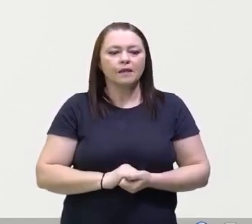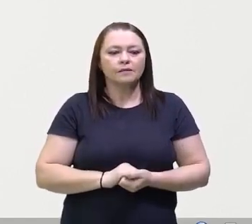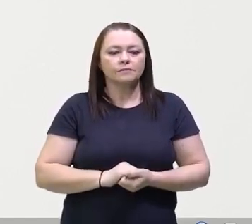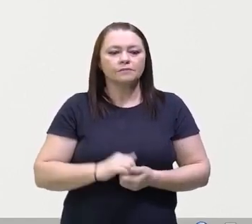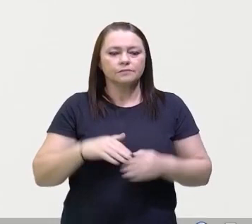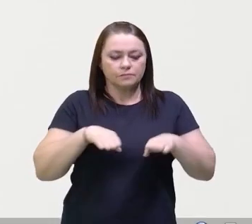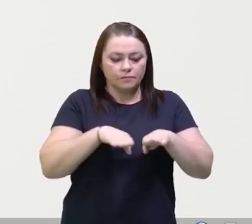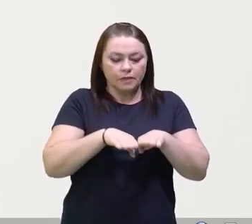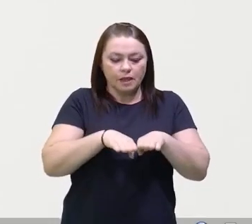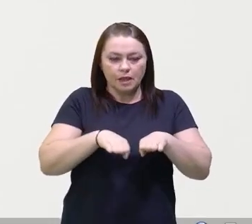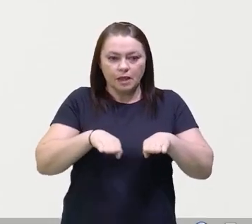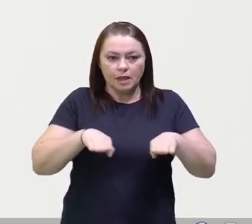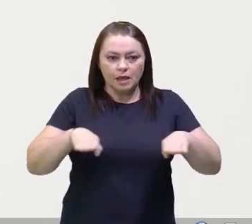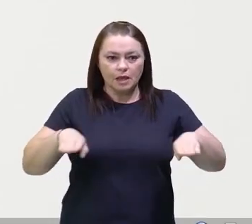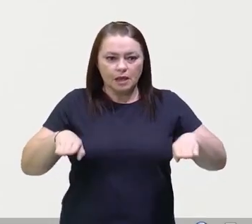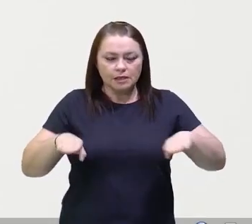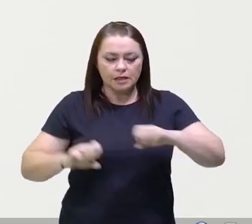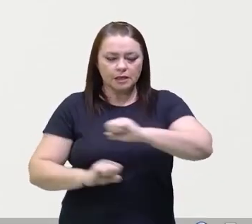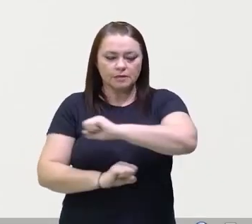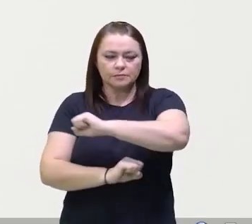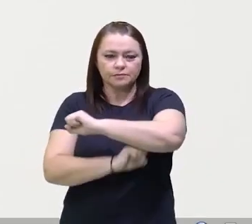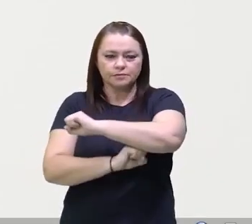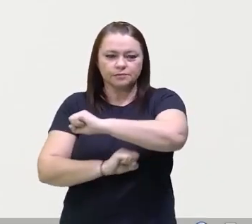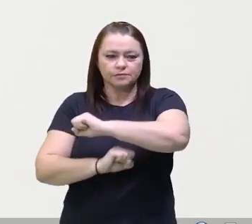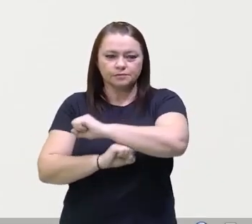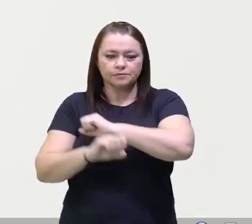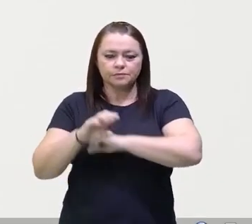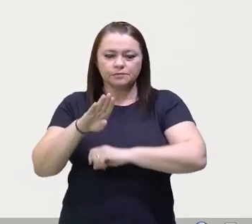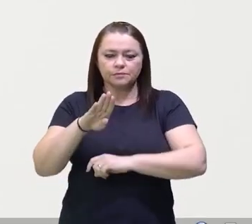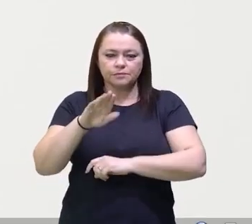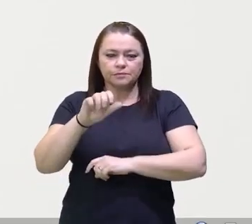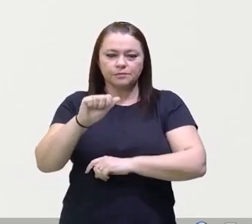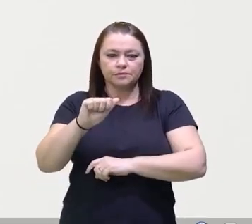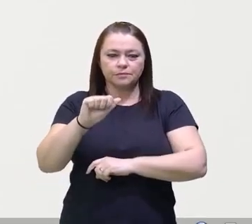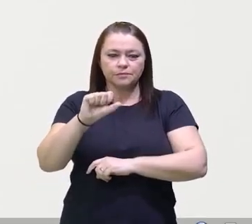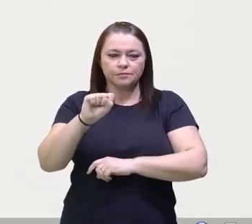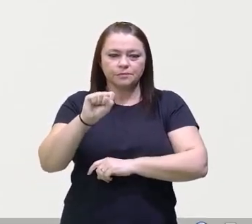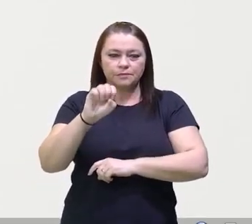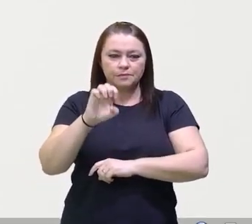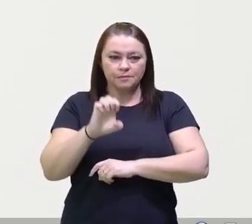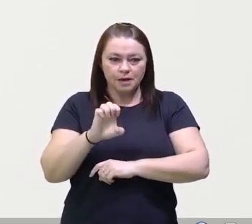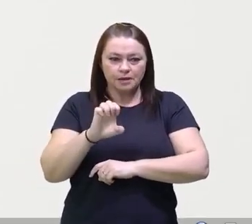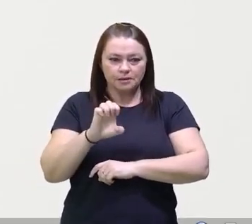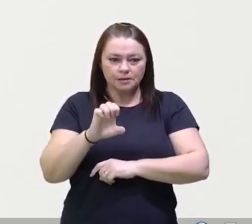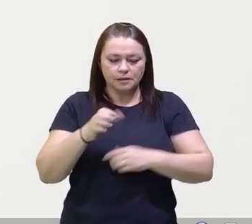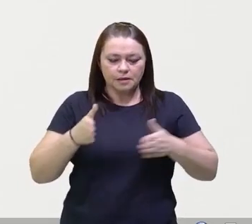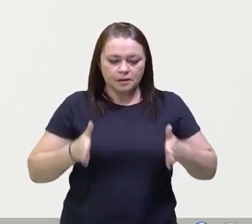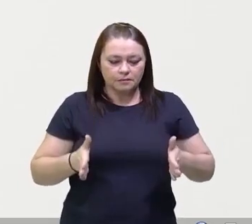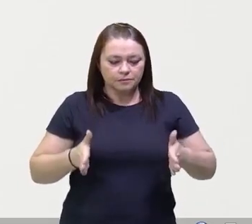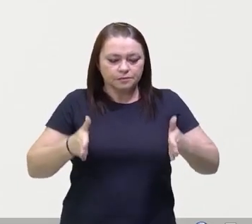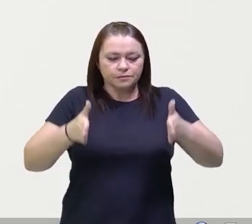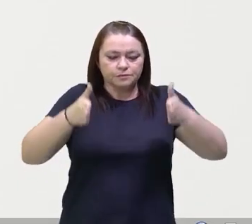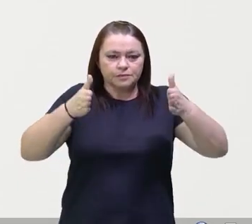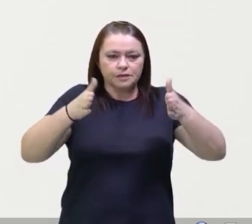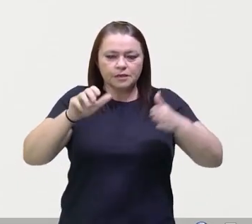base e esse lado aqui é chamado de altura, tá certo? Do retângulo.